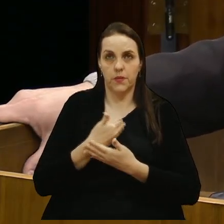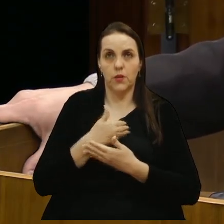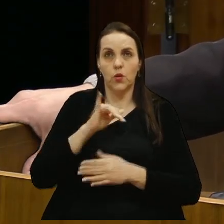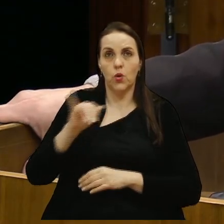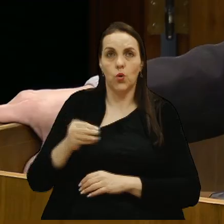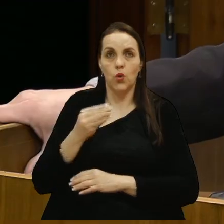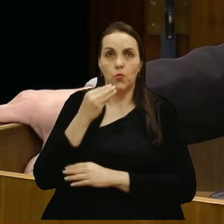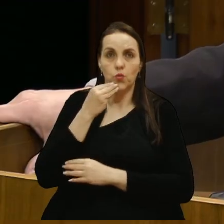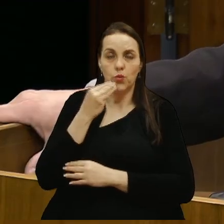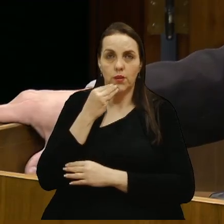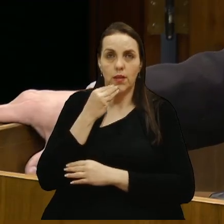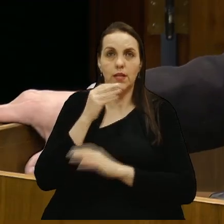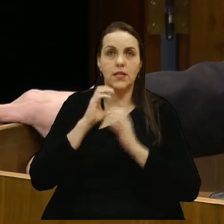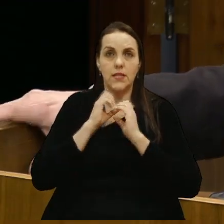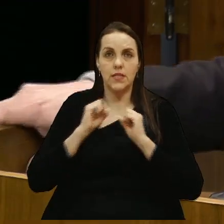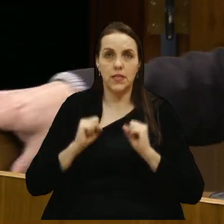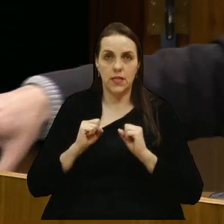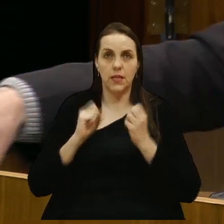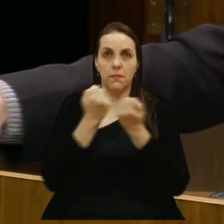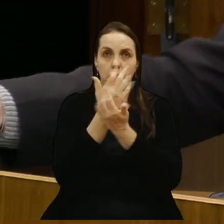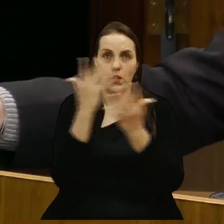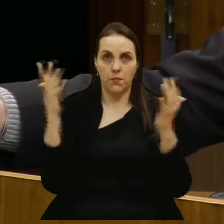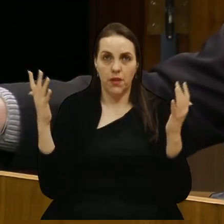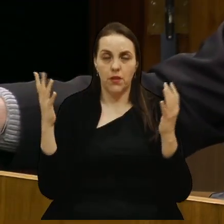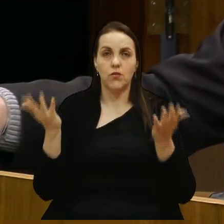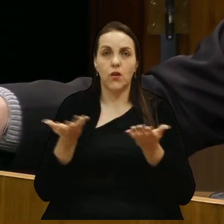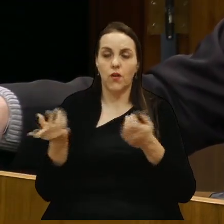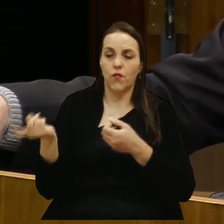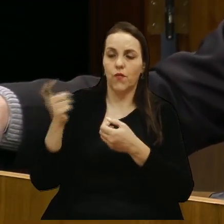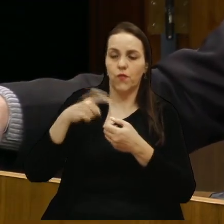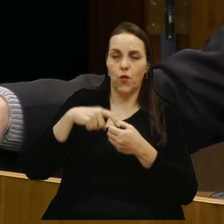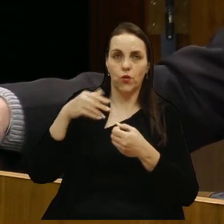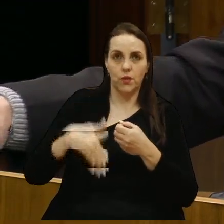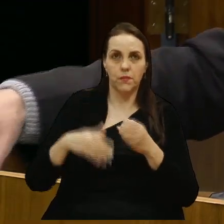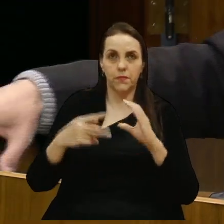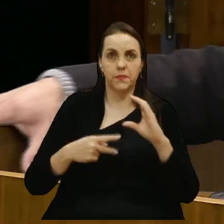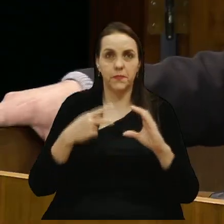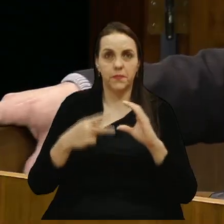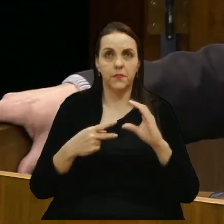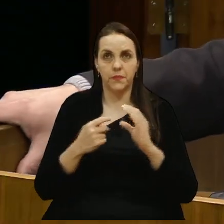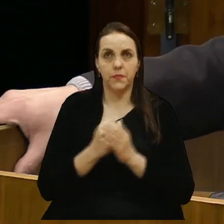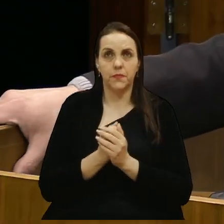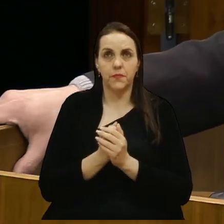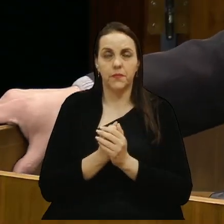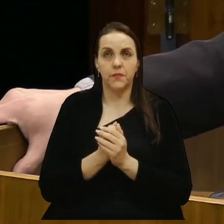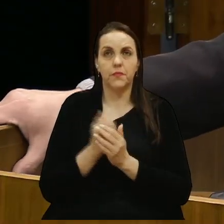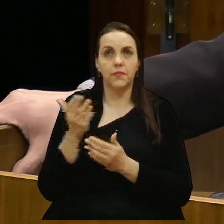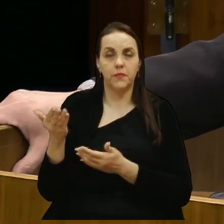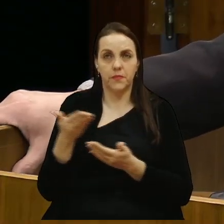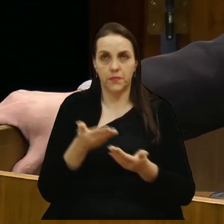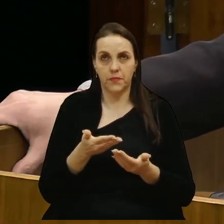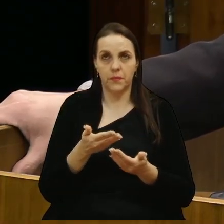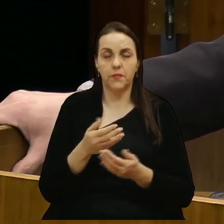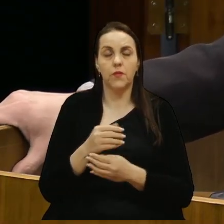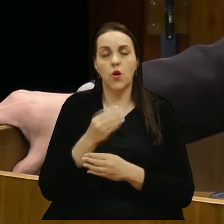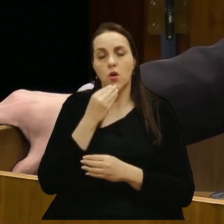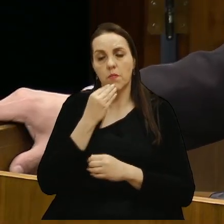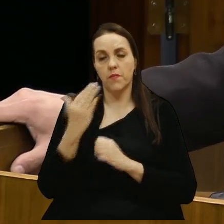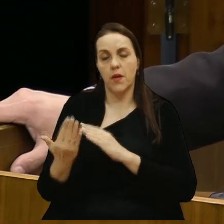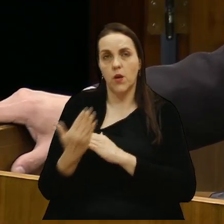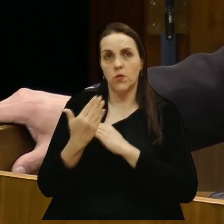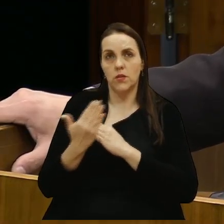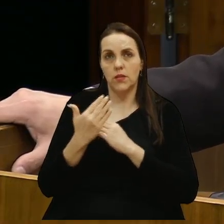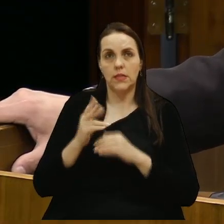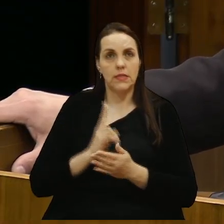do Meio Ambiente, agora retorna a essa casa, do qual estará ocupando a bancada e, claro, me auxiliando, como